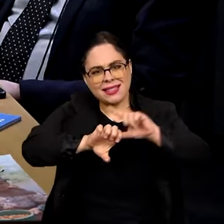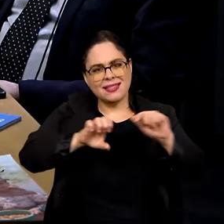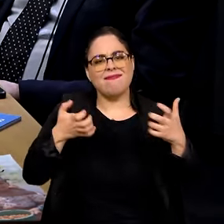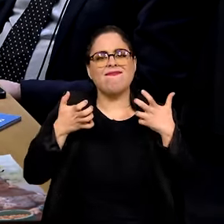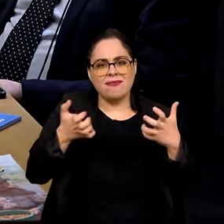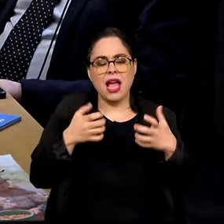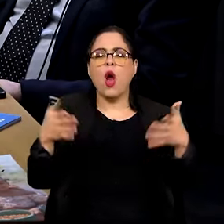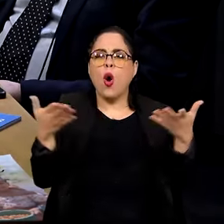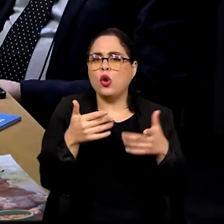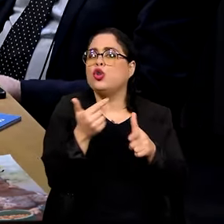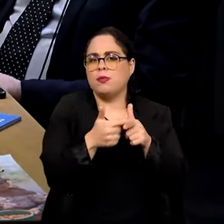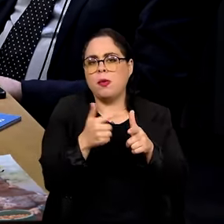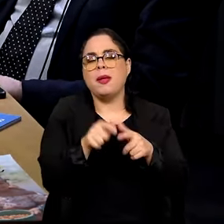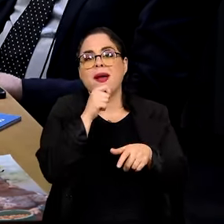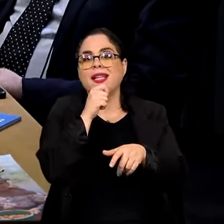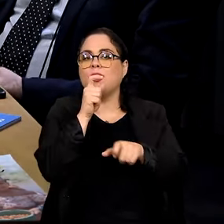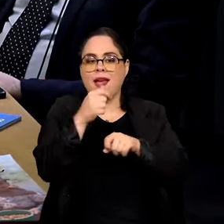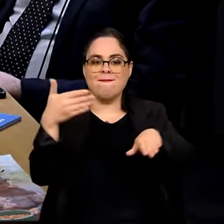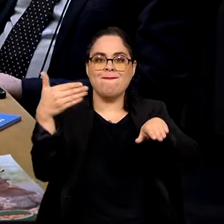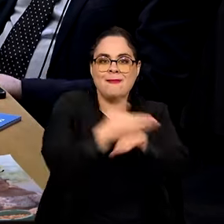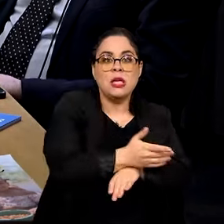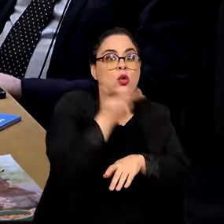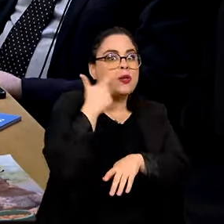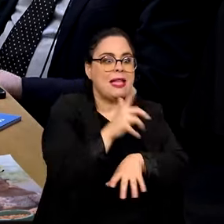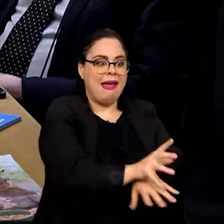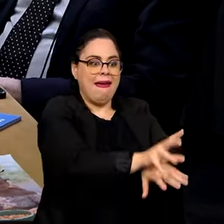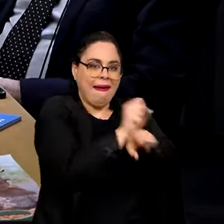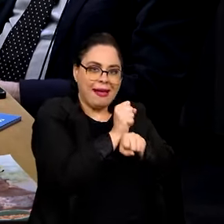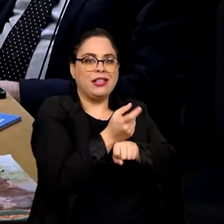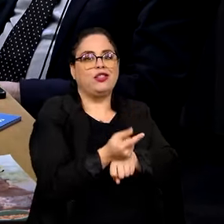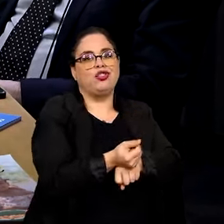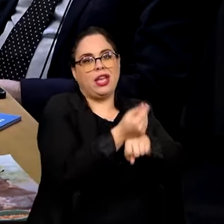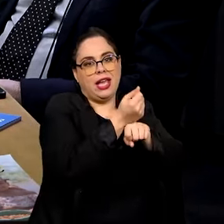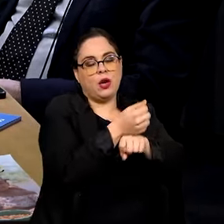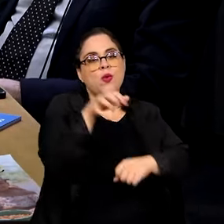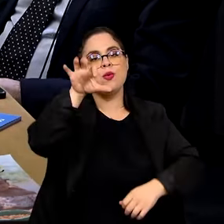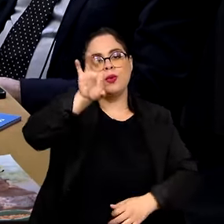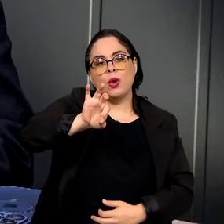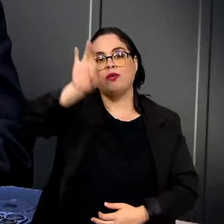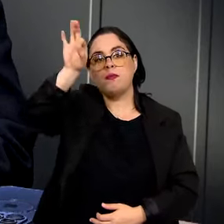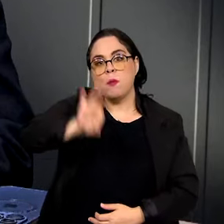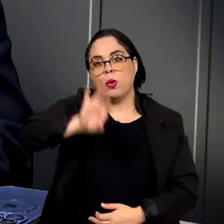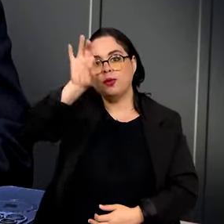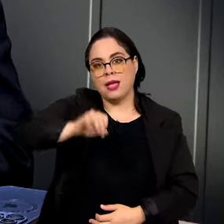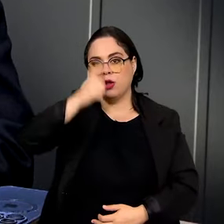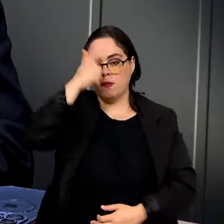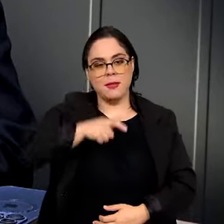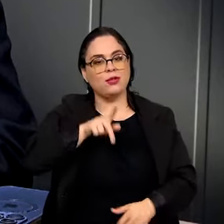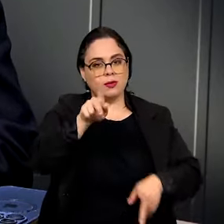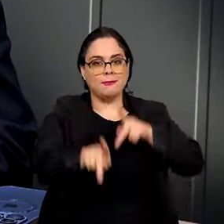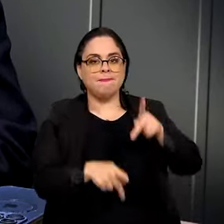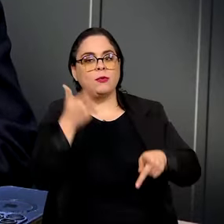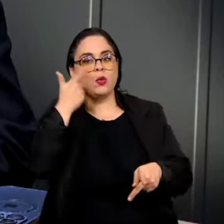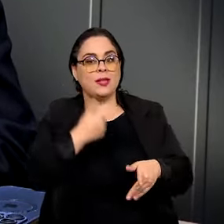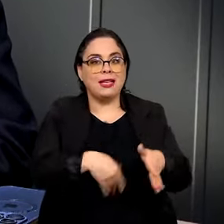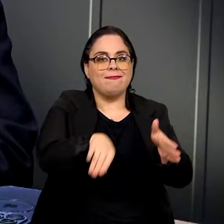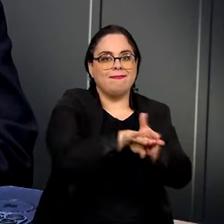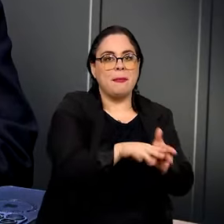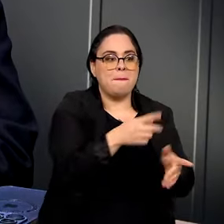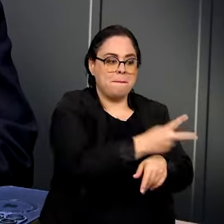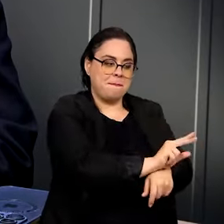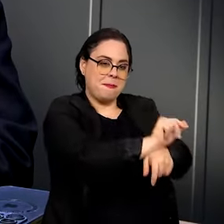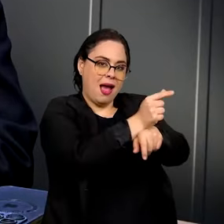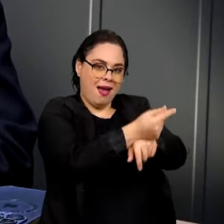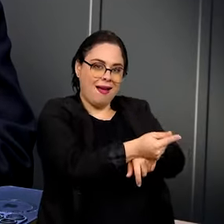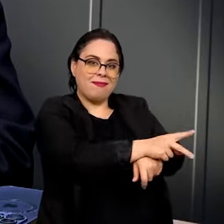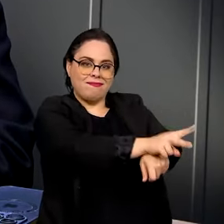colocar o seu negócio e hoje uma das grandes gargalos ainda é o acesso ao crédito hoje só deste